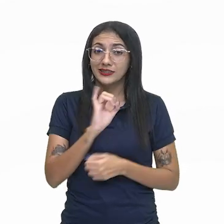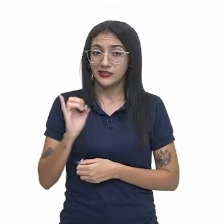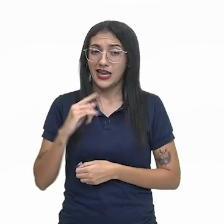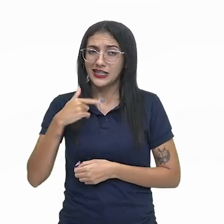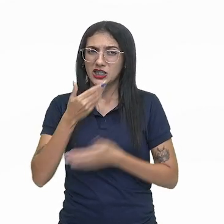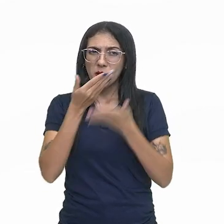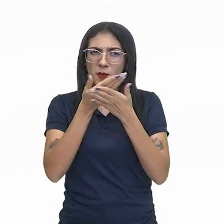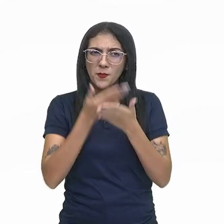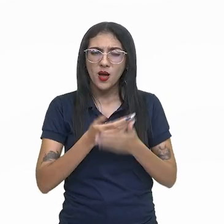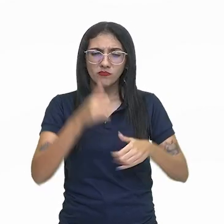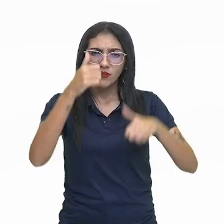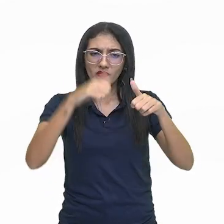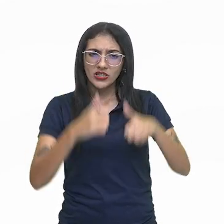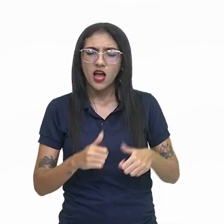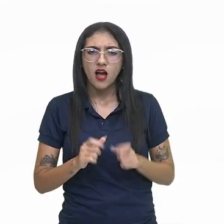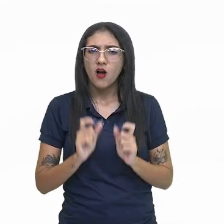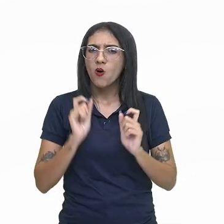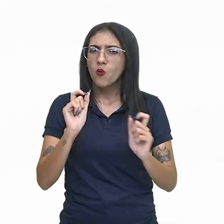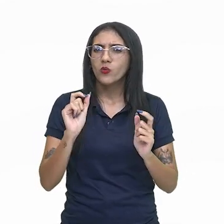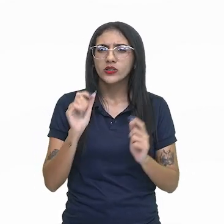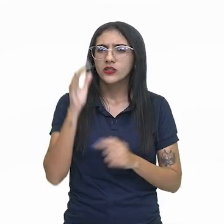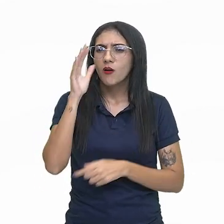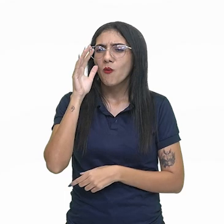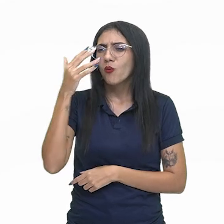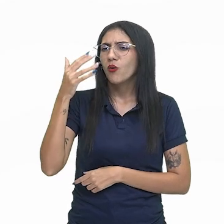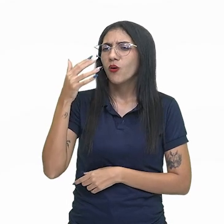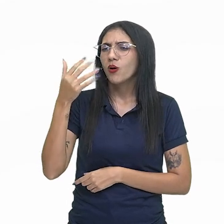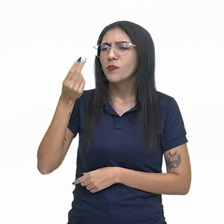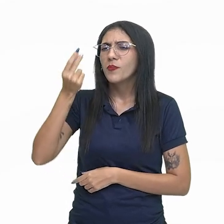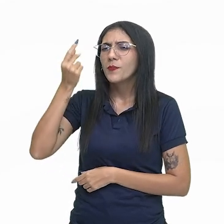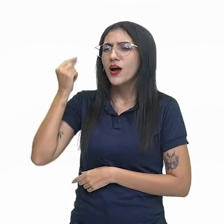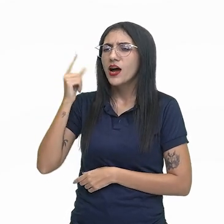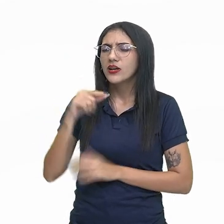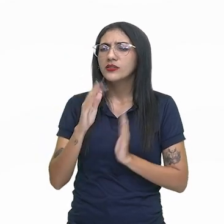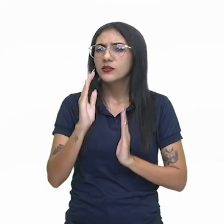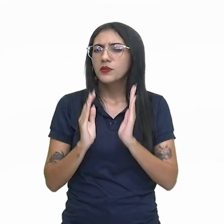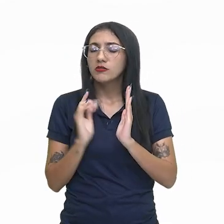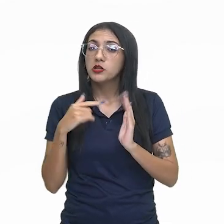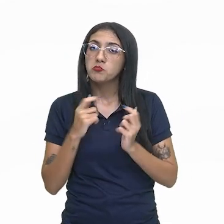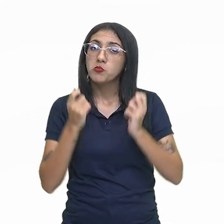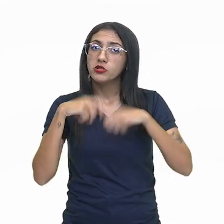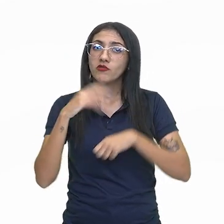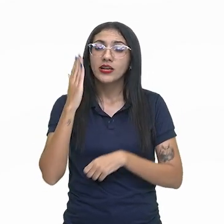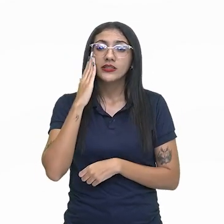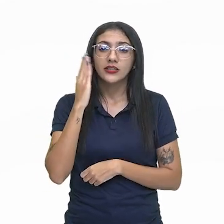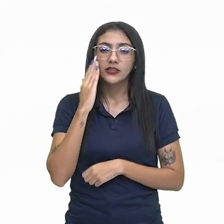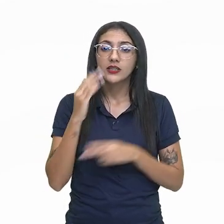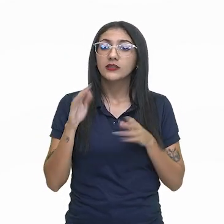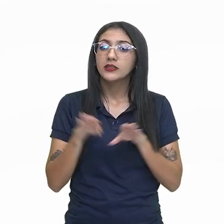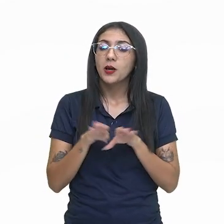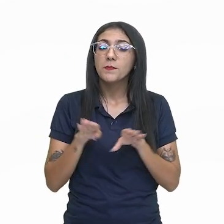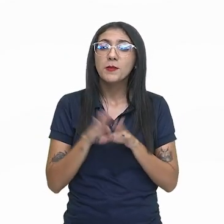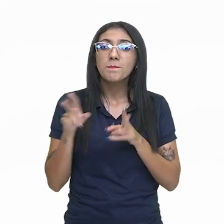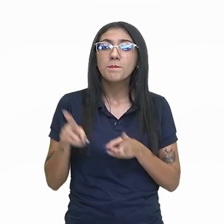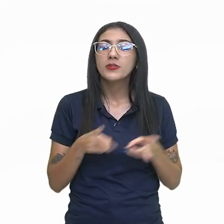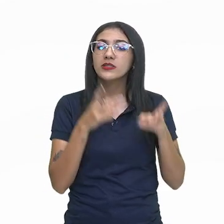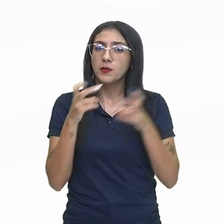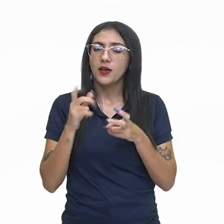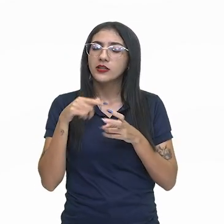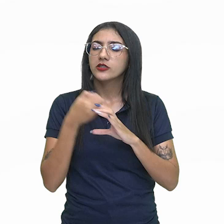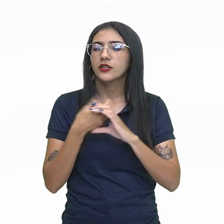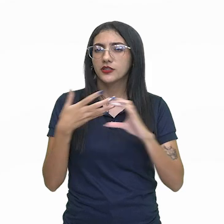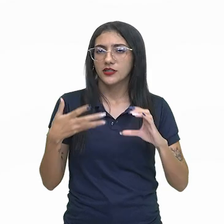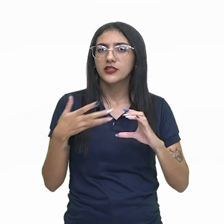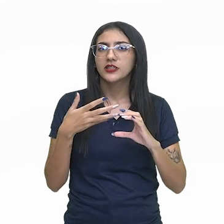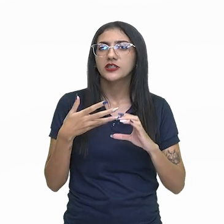for estudar o que estava acontecendo durante aquele período, a gente vai entender e vai perceber esses